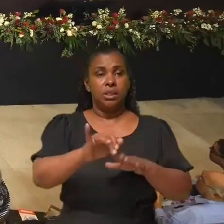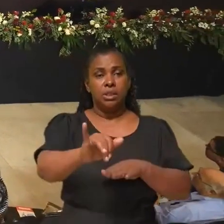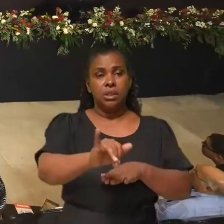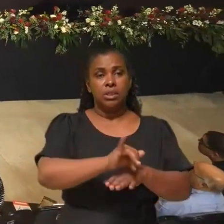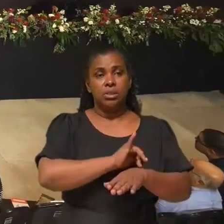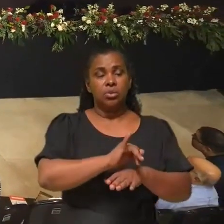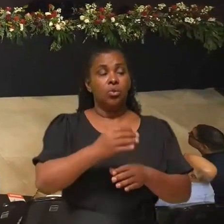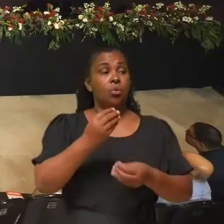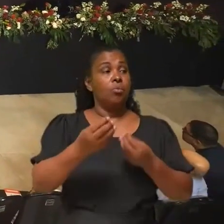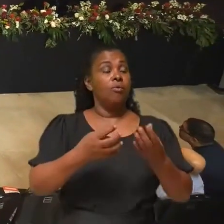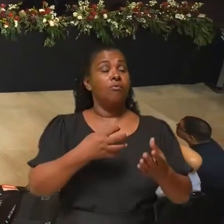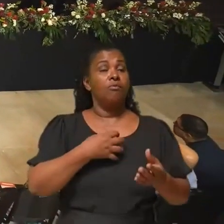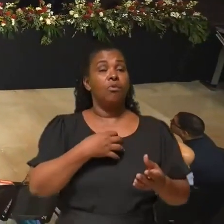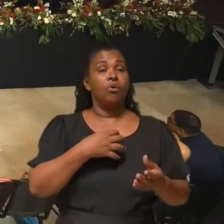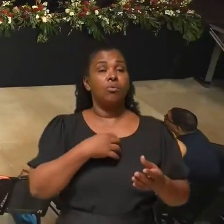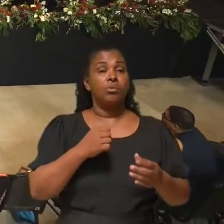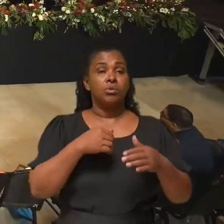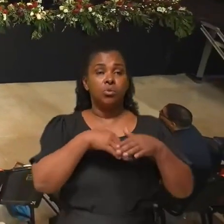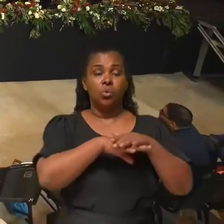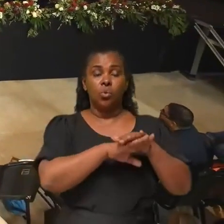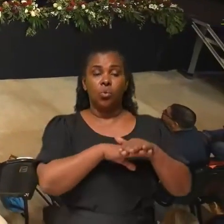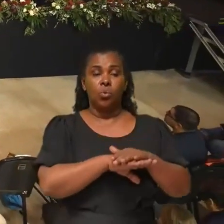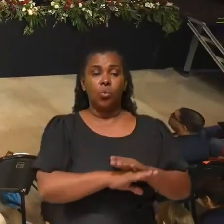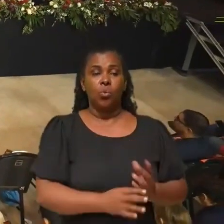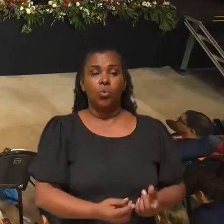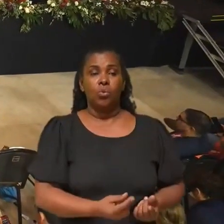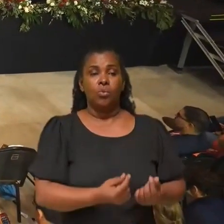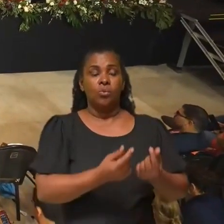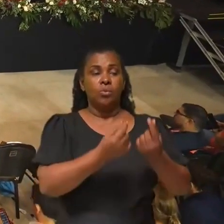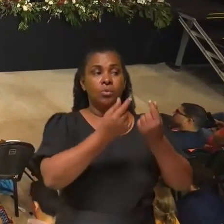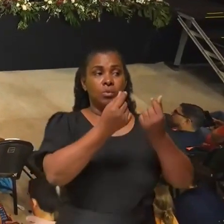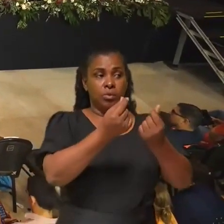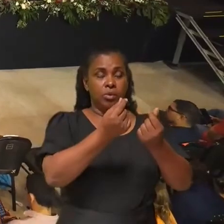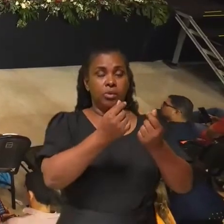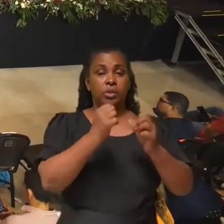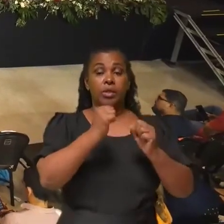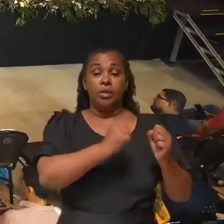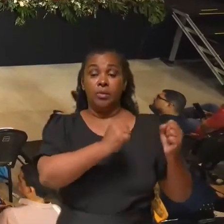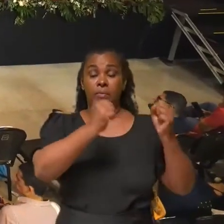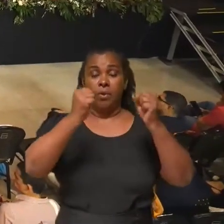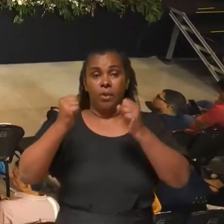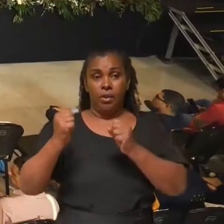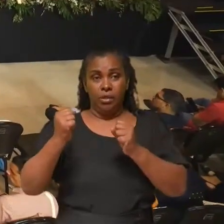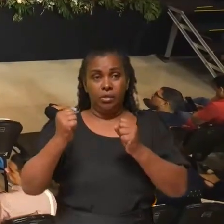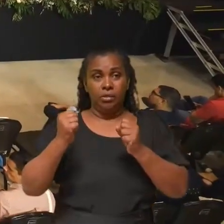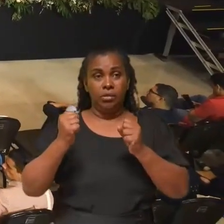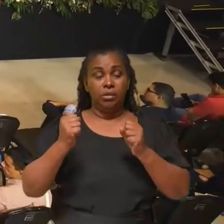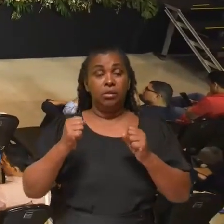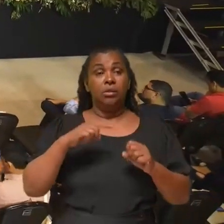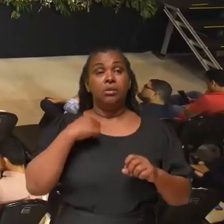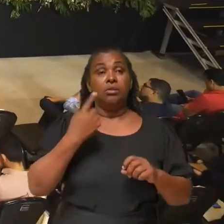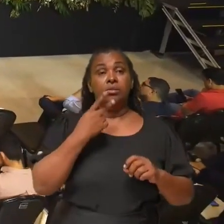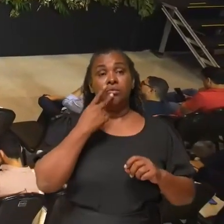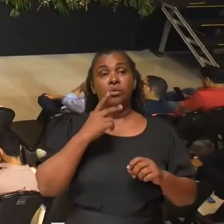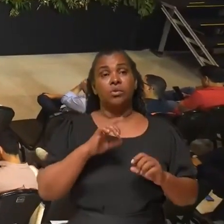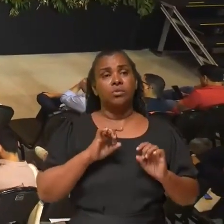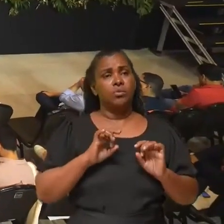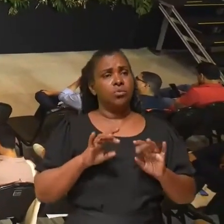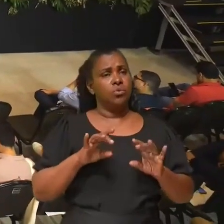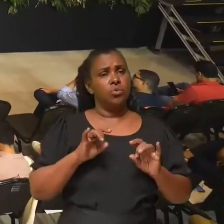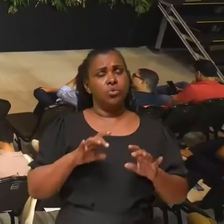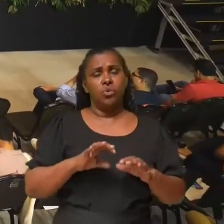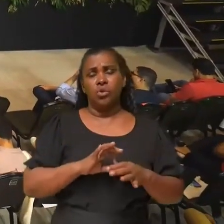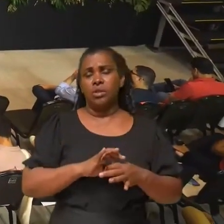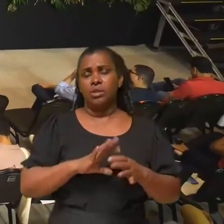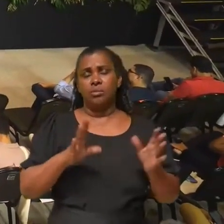acumulação de capital e de acumulação do poder. Nós não estamos falando simplesmente da liberdade de expressão, do discurso